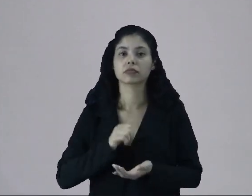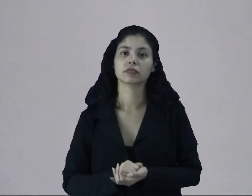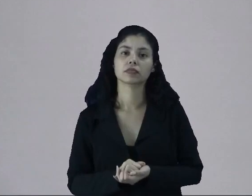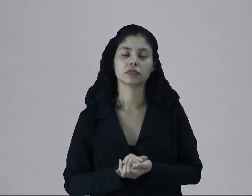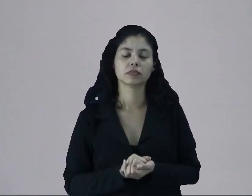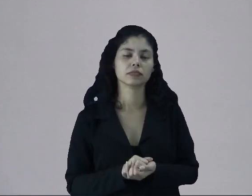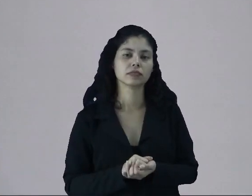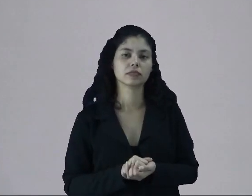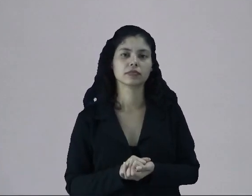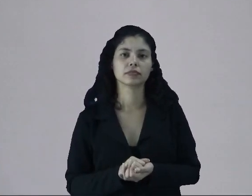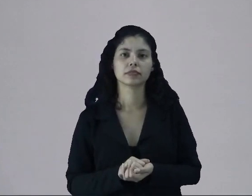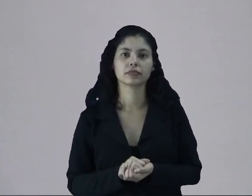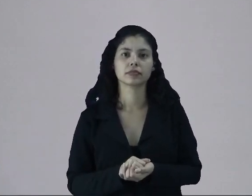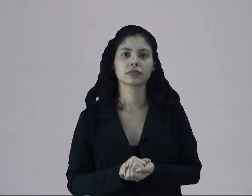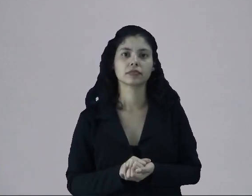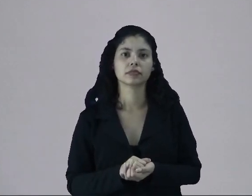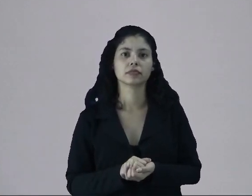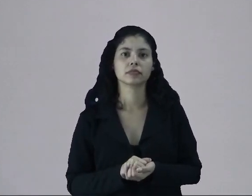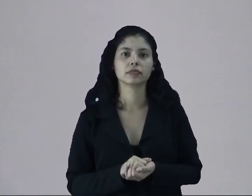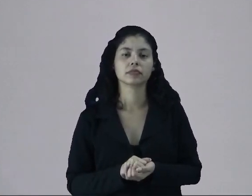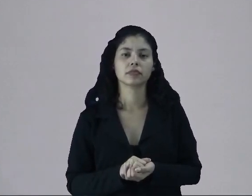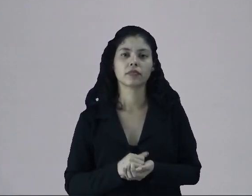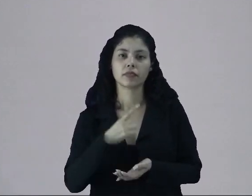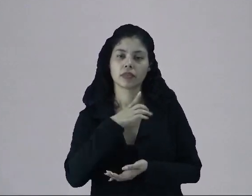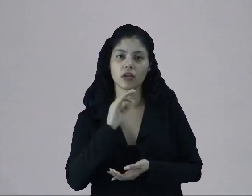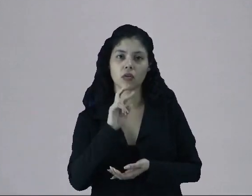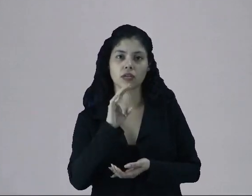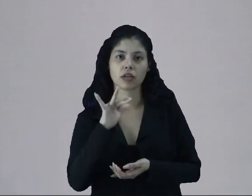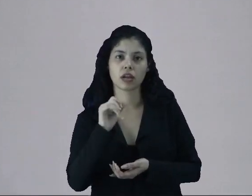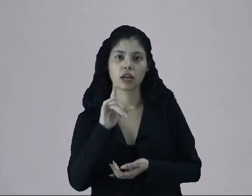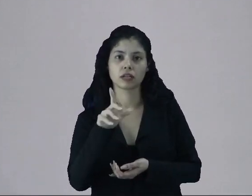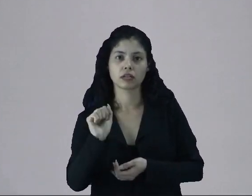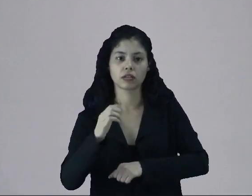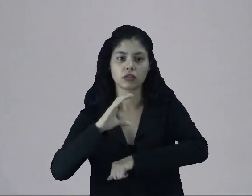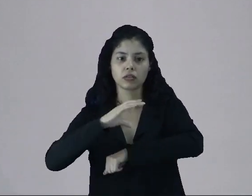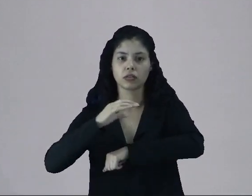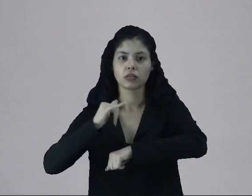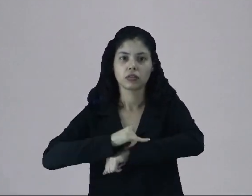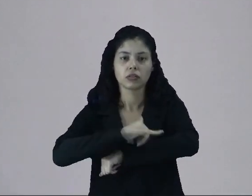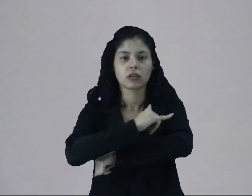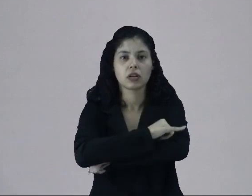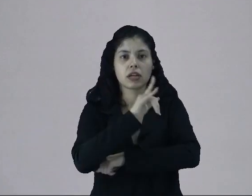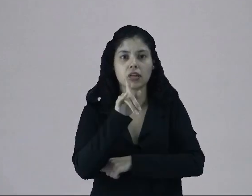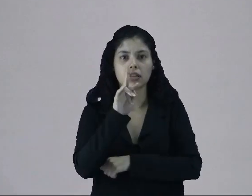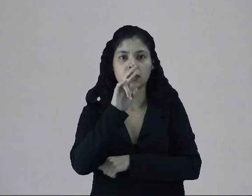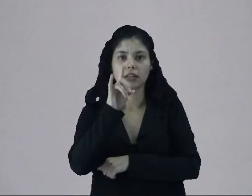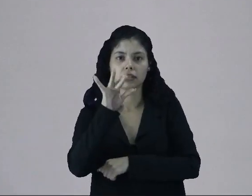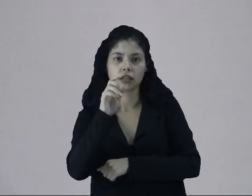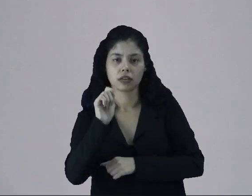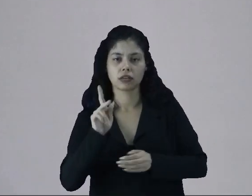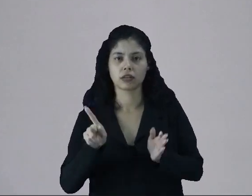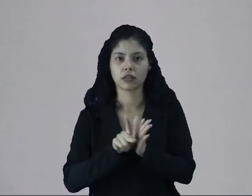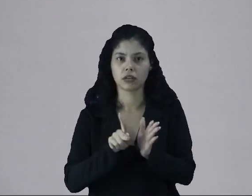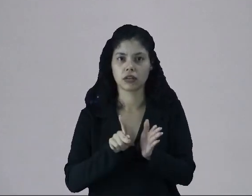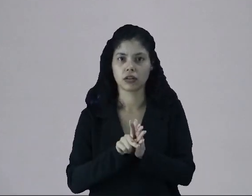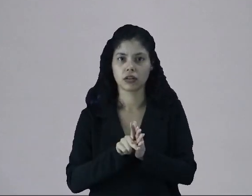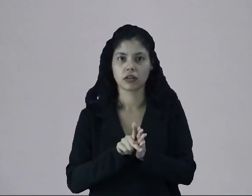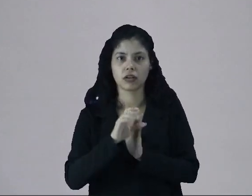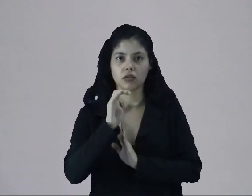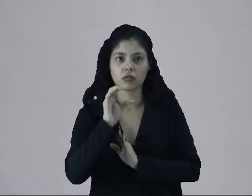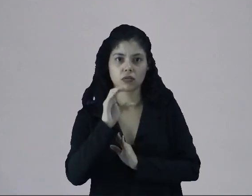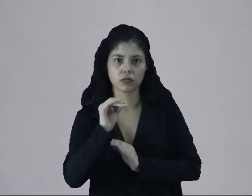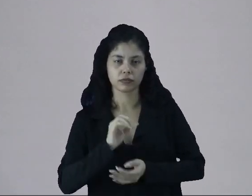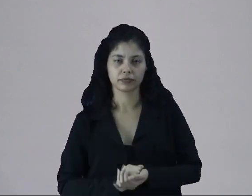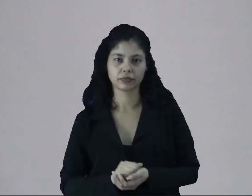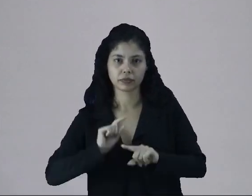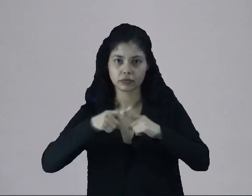vai afetar as concentrações de gordura e de triglicerídeos nas fezes, ok? Só